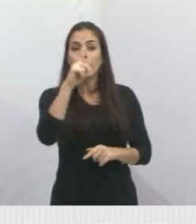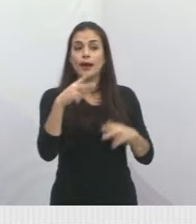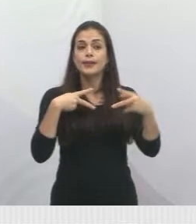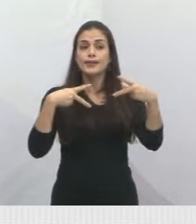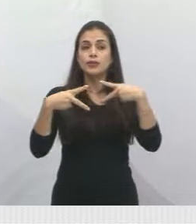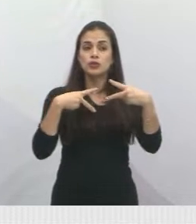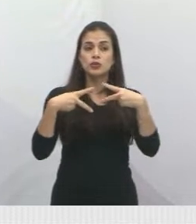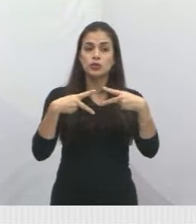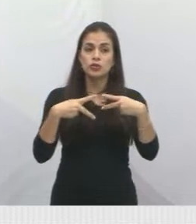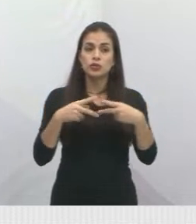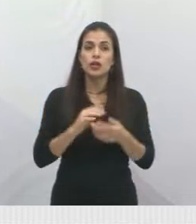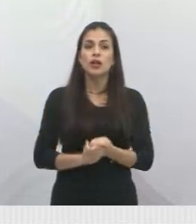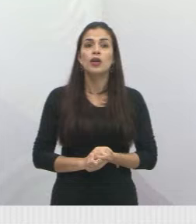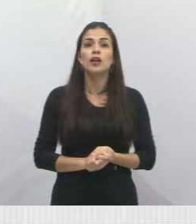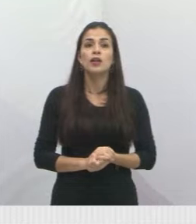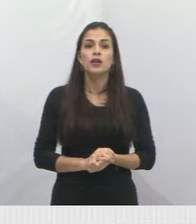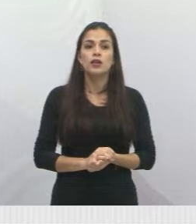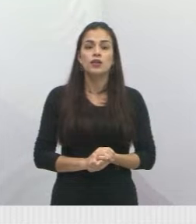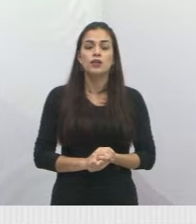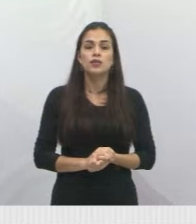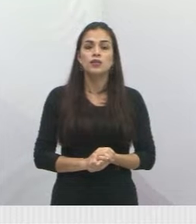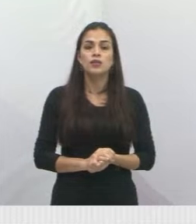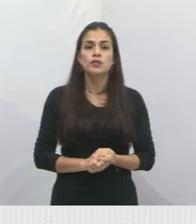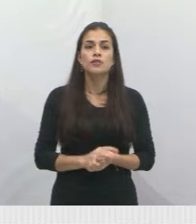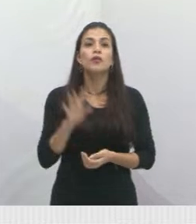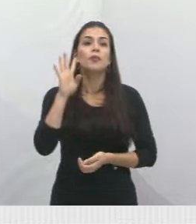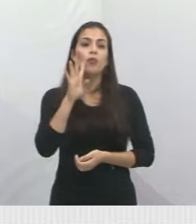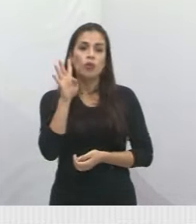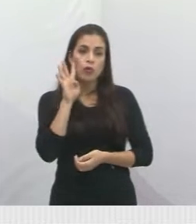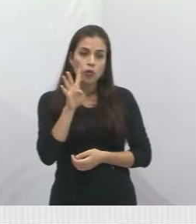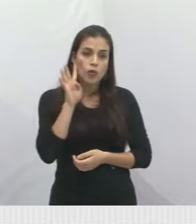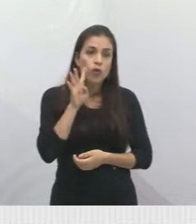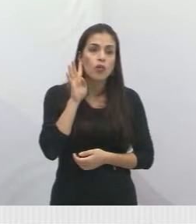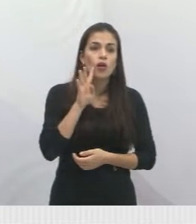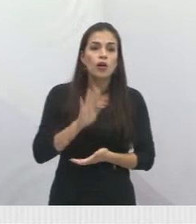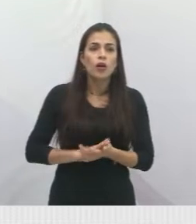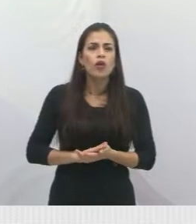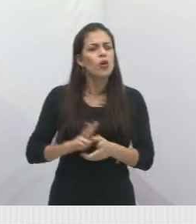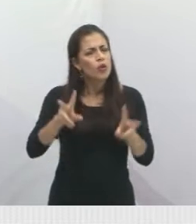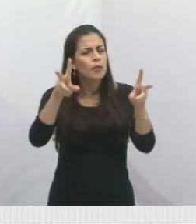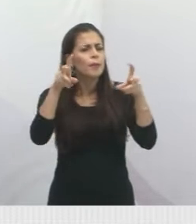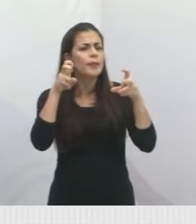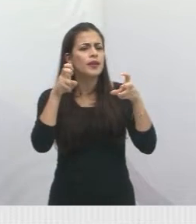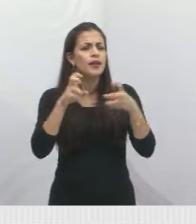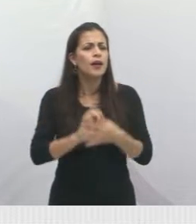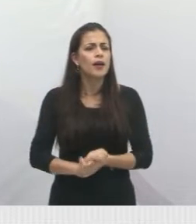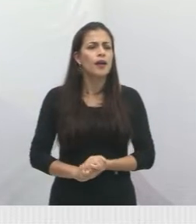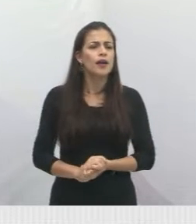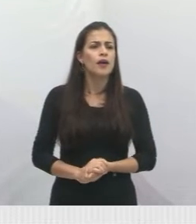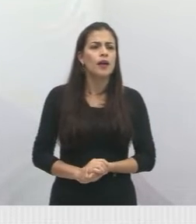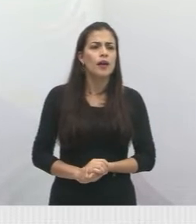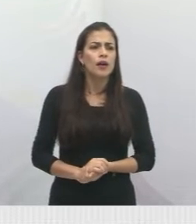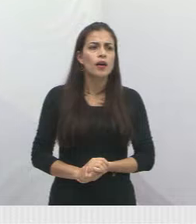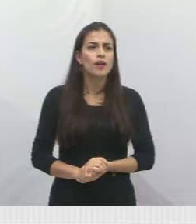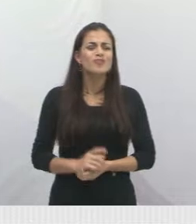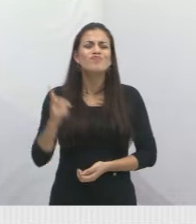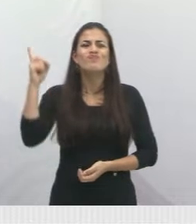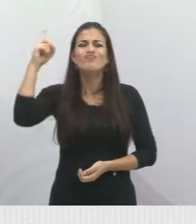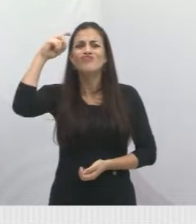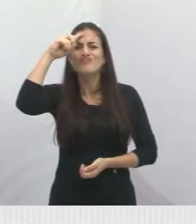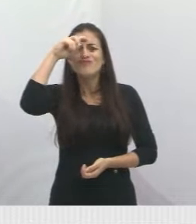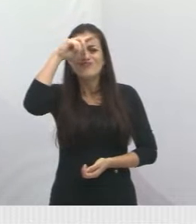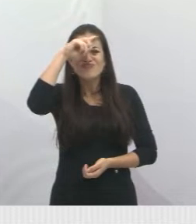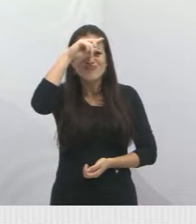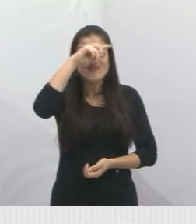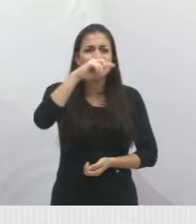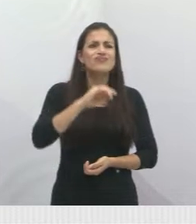foi um debate muito bacana, onde a gente percebe o quanto é difícil